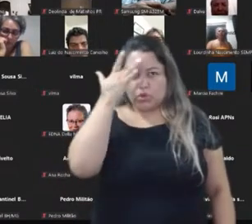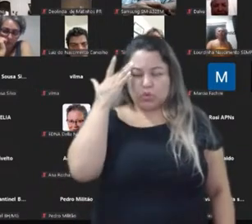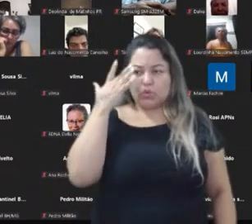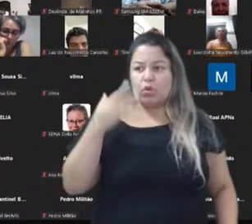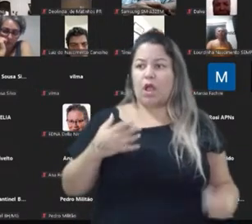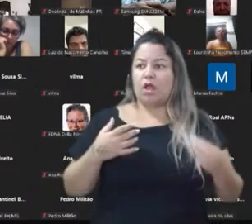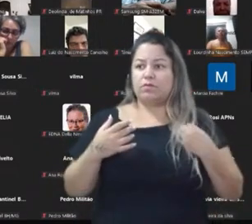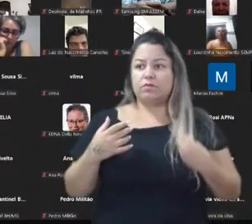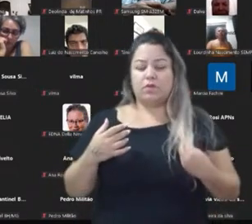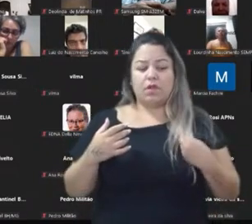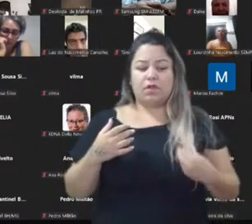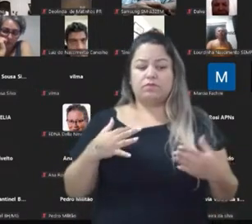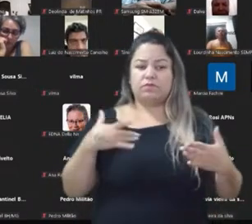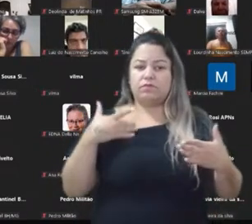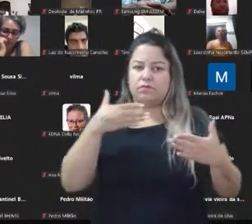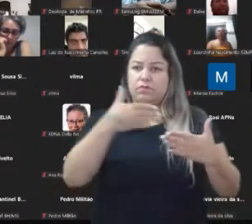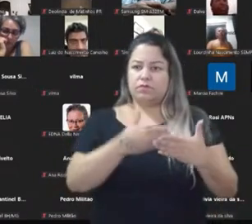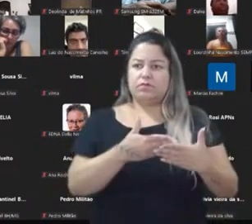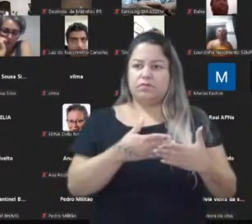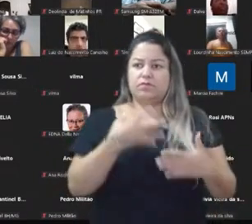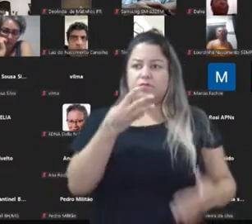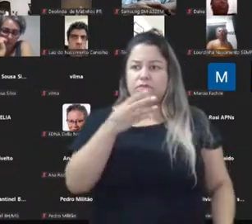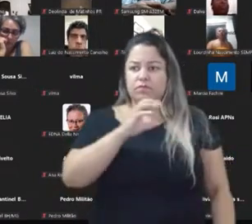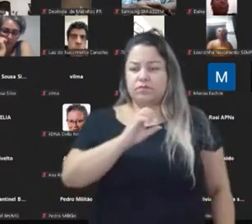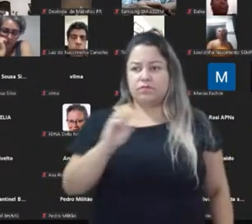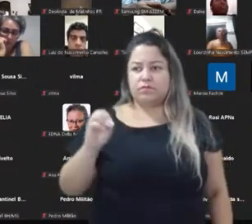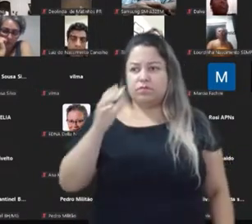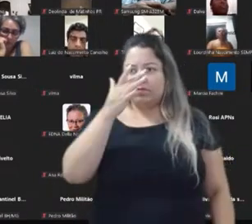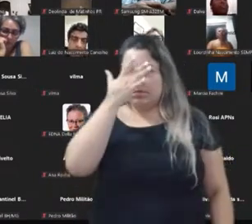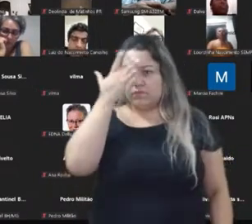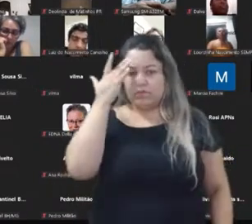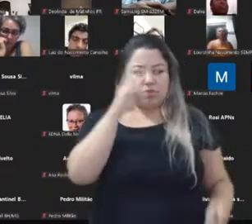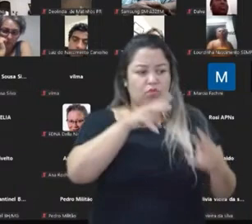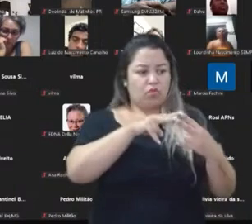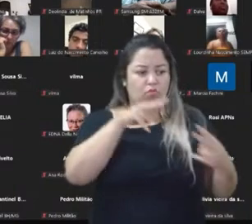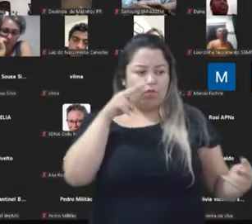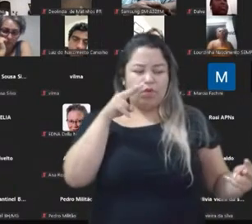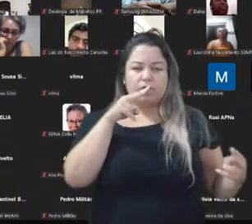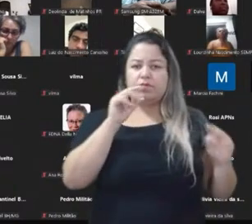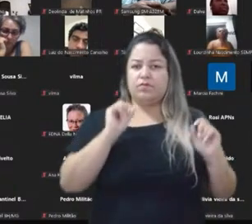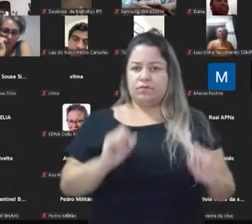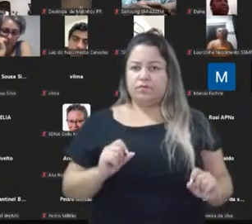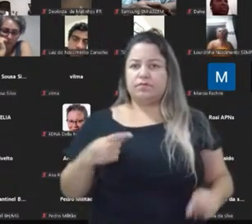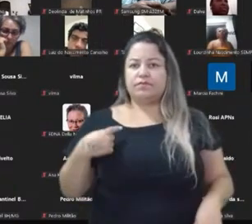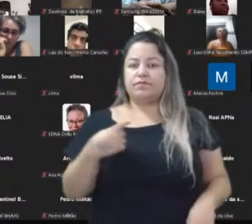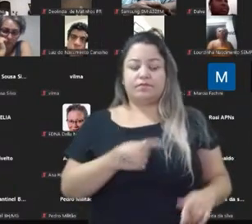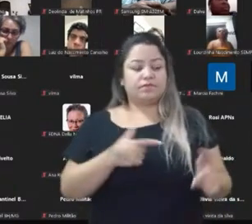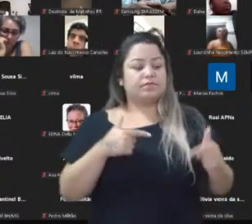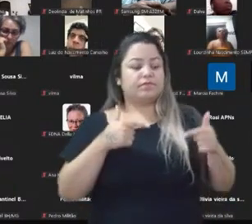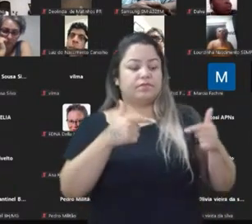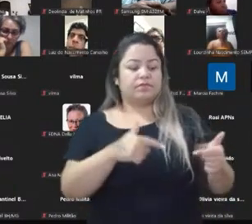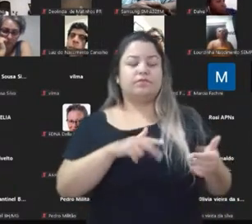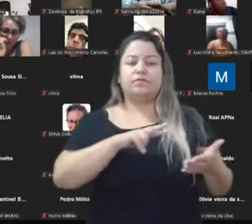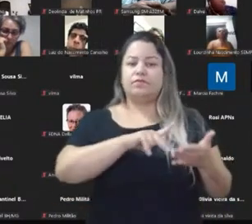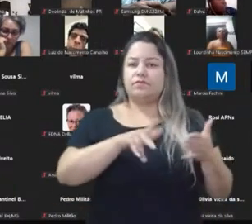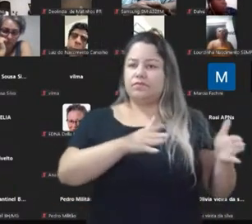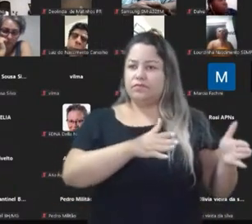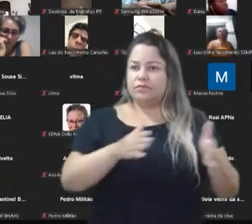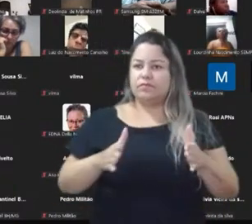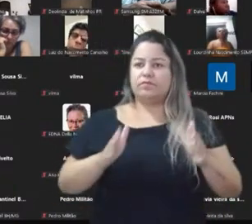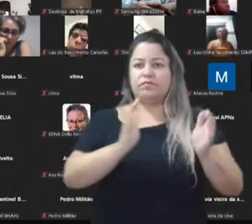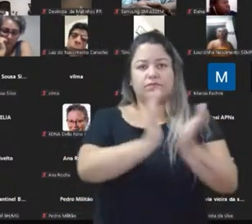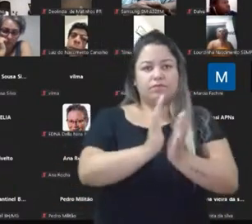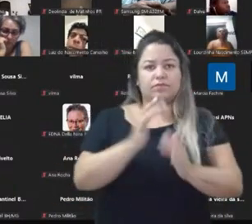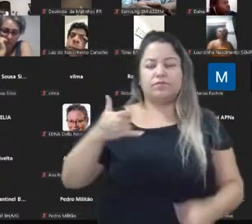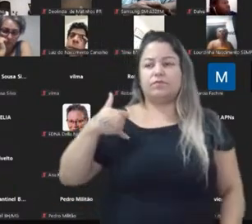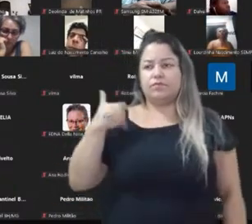nós chegamos a bater assim que nem ele falou 400 pessoas online nos acompanhando então nós vemos que a nossa militância nos vários nichos idad segmentos